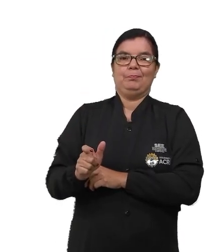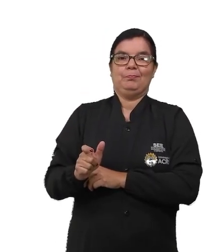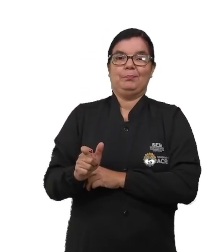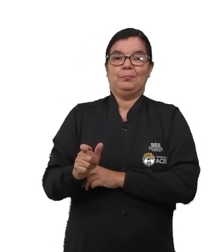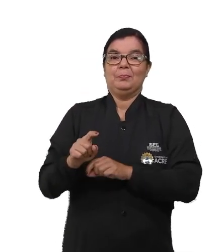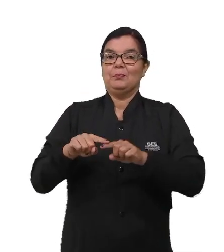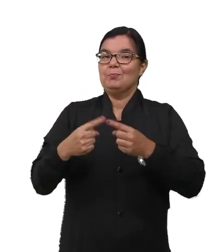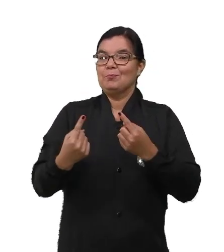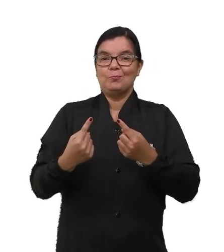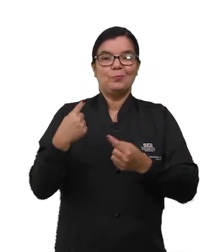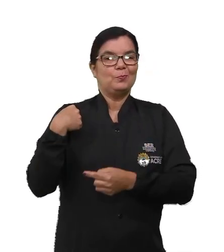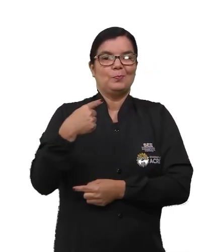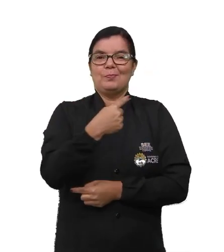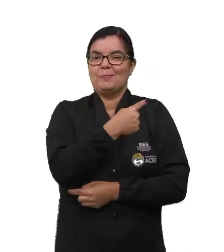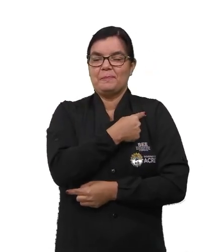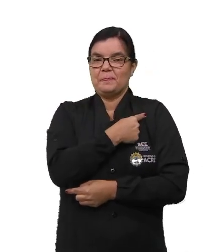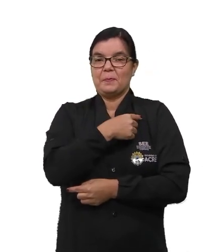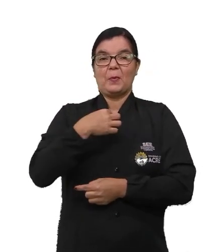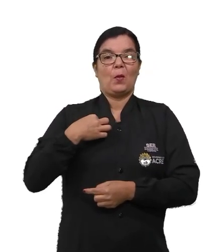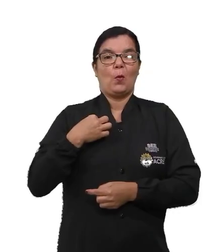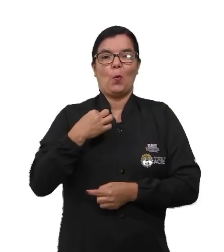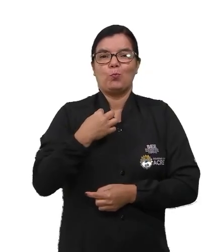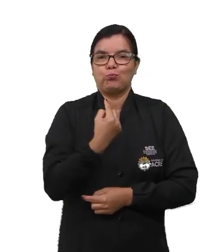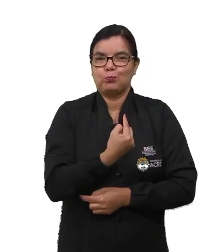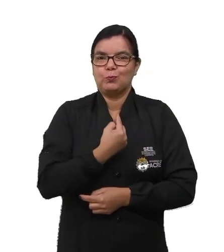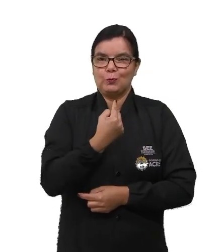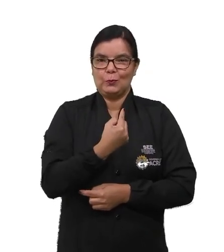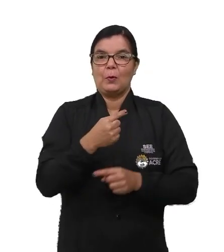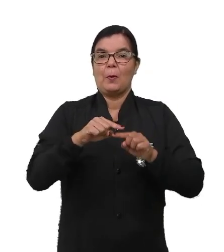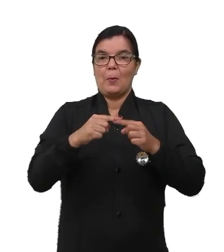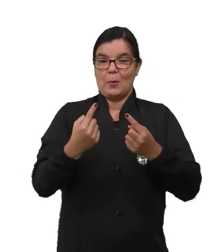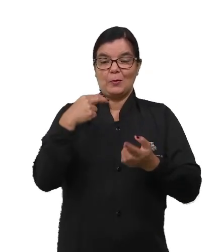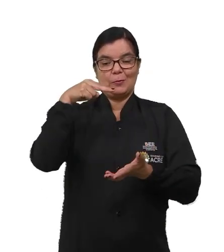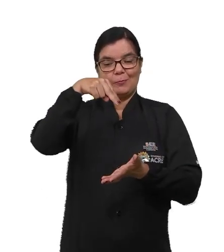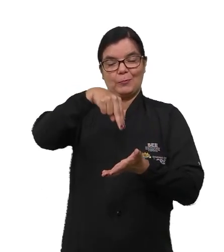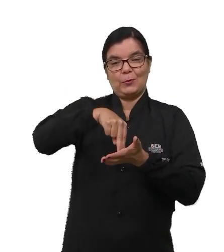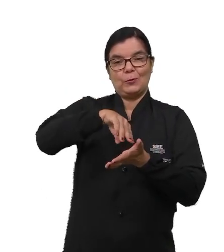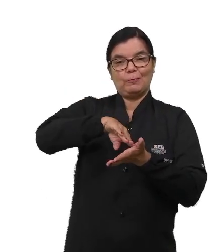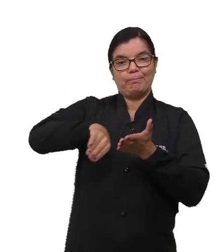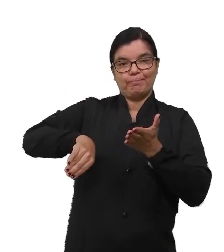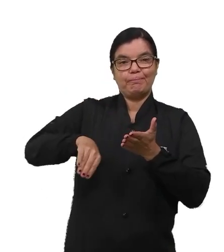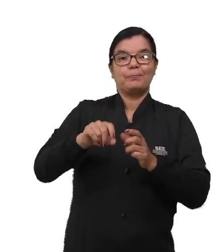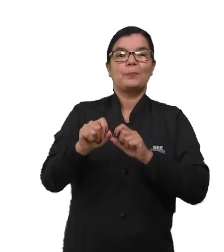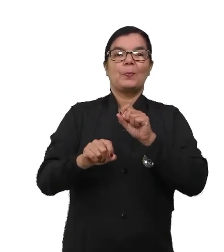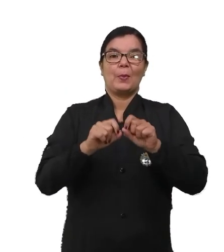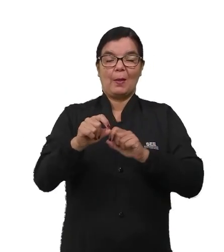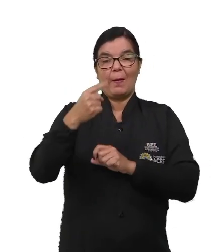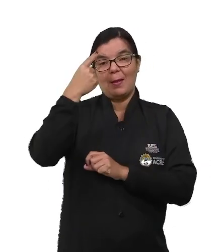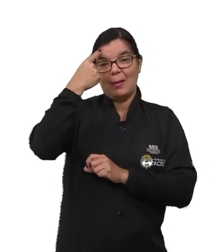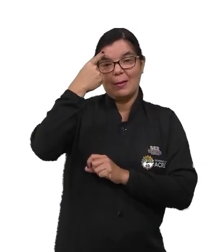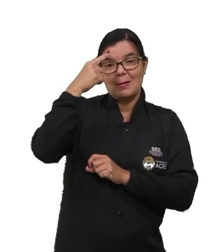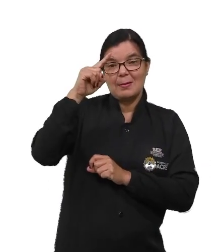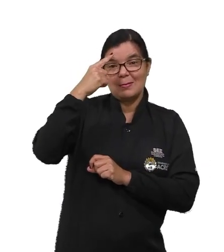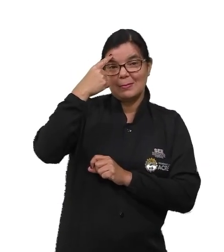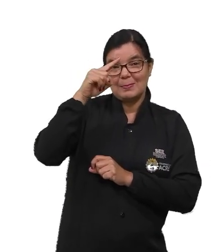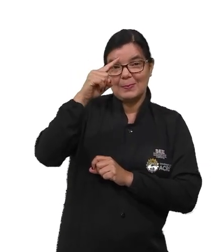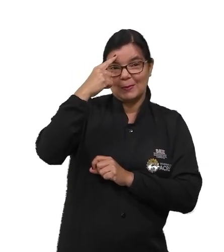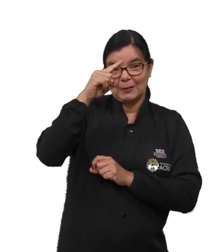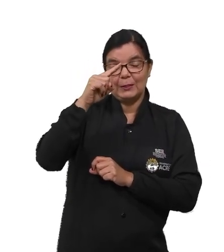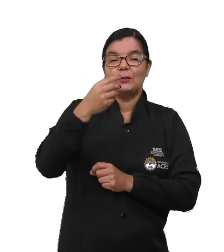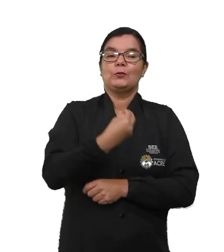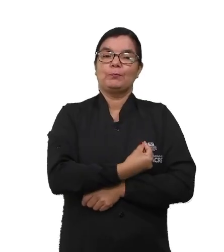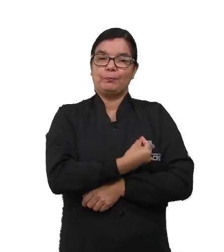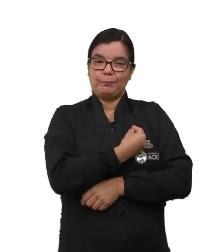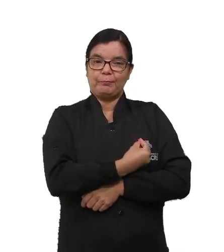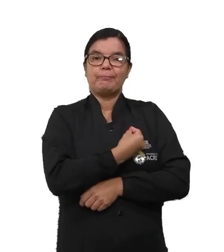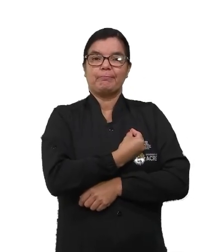que não somos autônomos, deixamos de ser protagonistas e passamos a ter ideias de